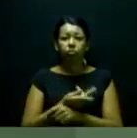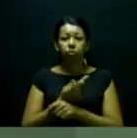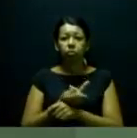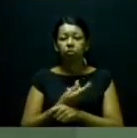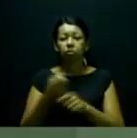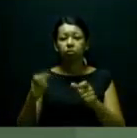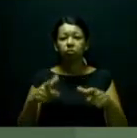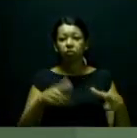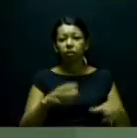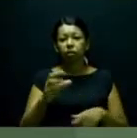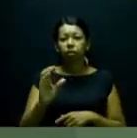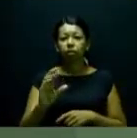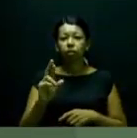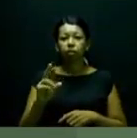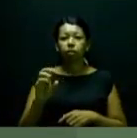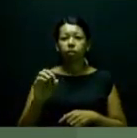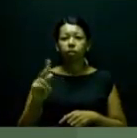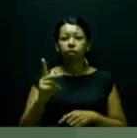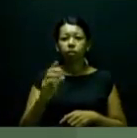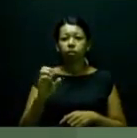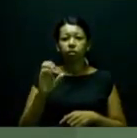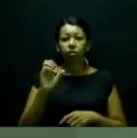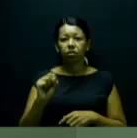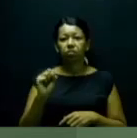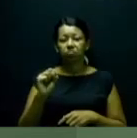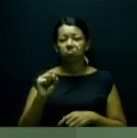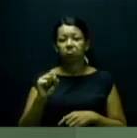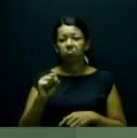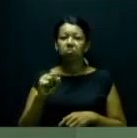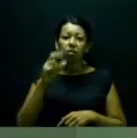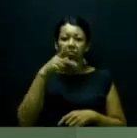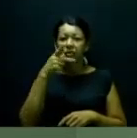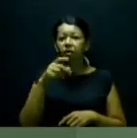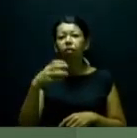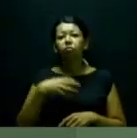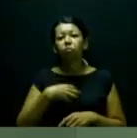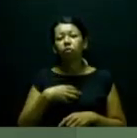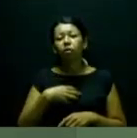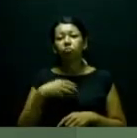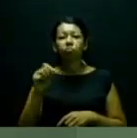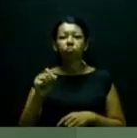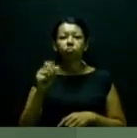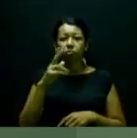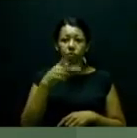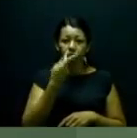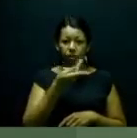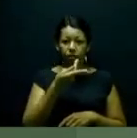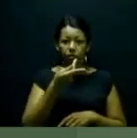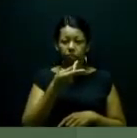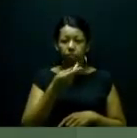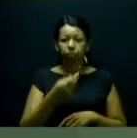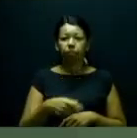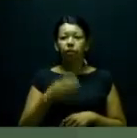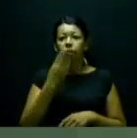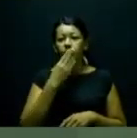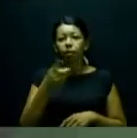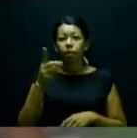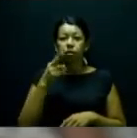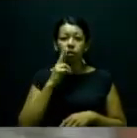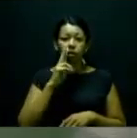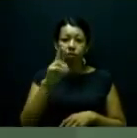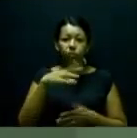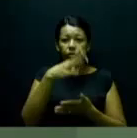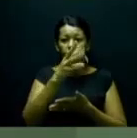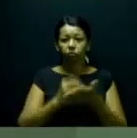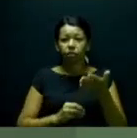isso simplesmente ficar falado da forma como que foi. Então, o que a gente solicita aqui? Para que ela responda